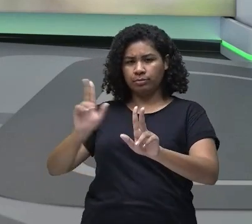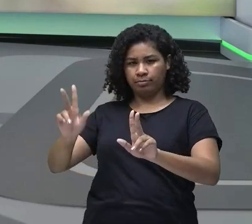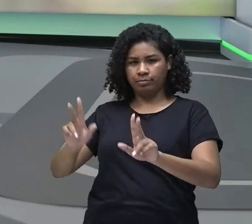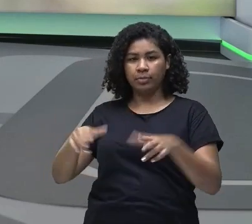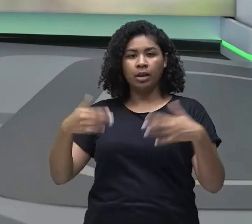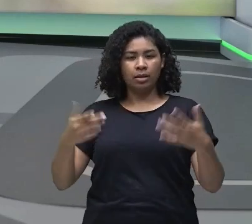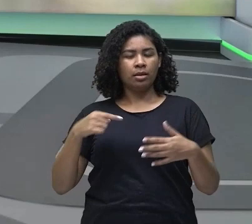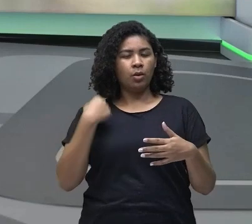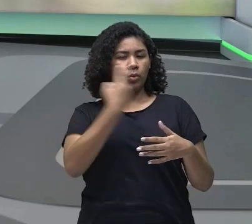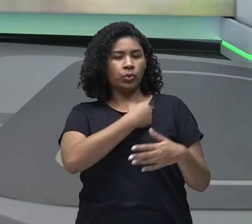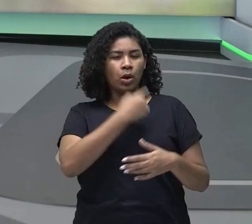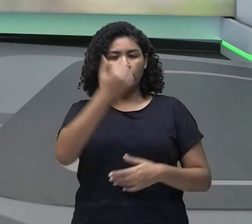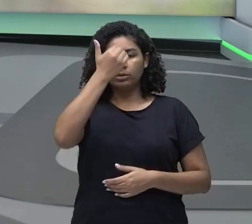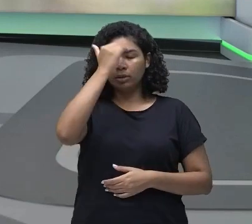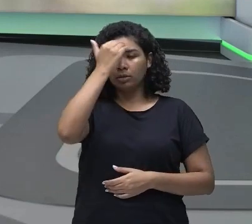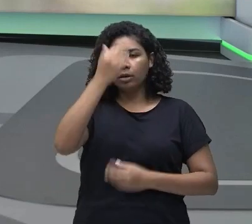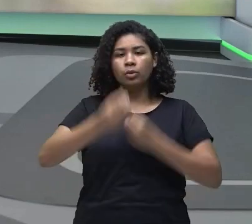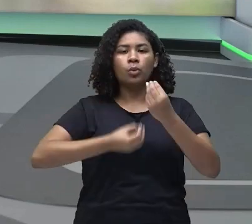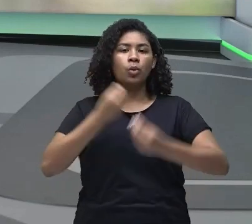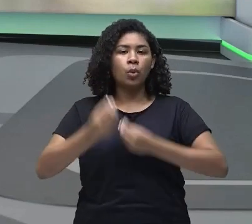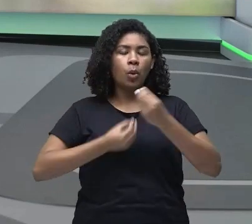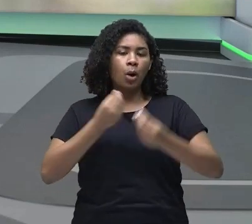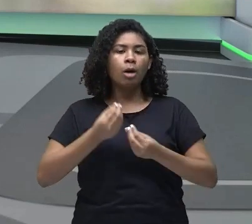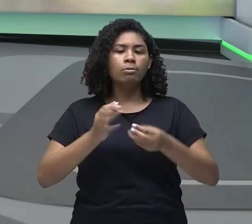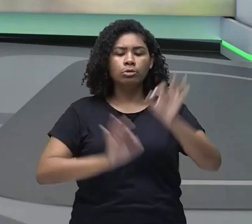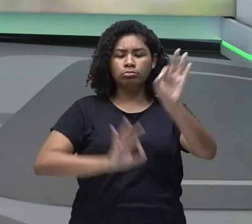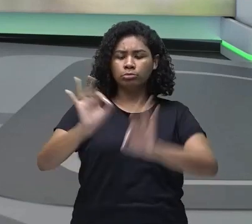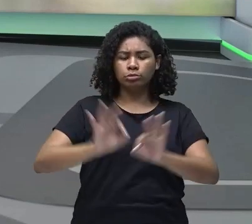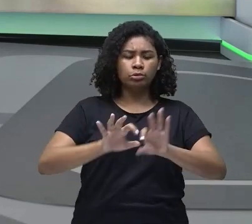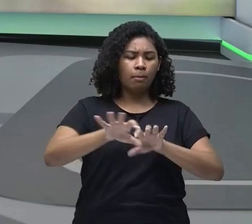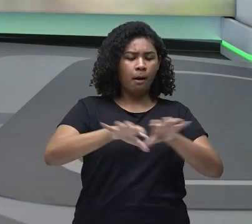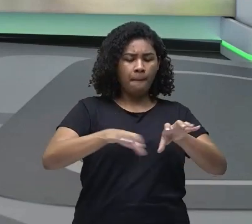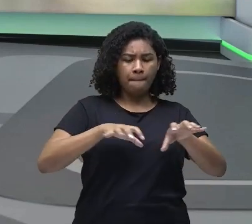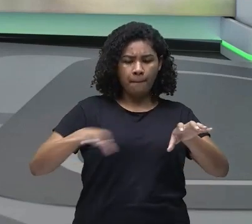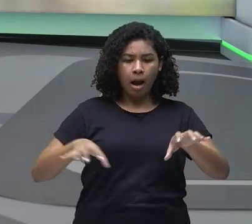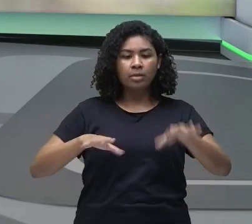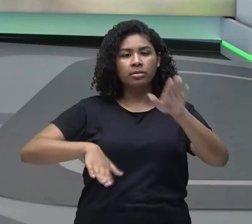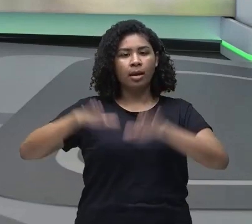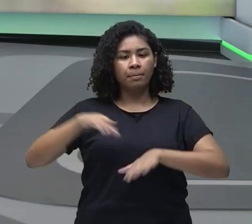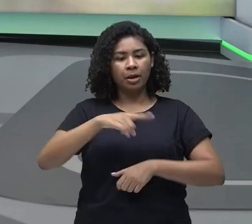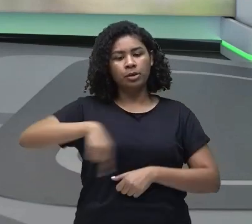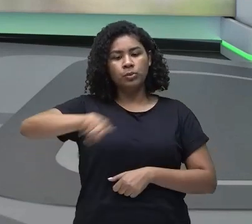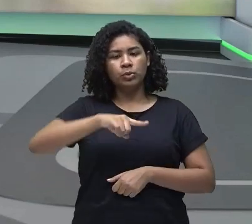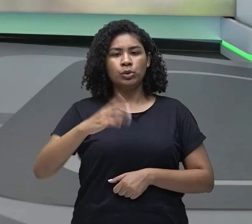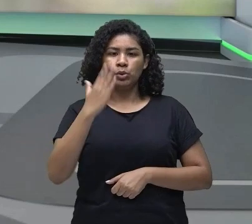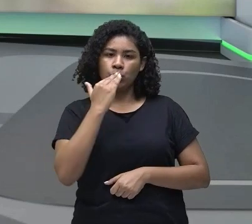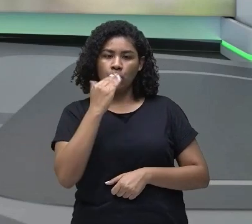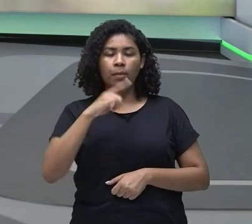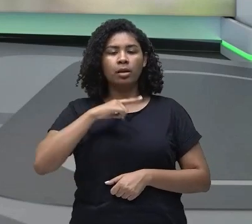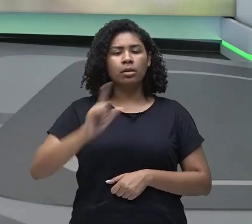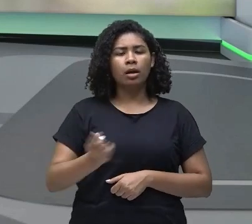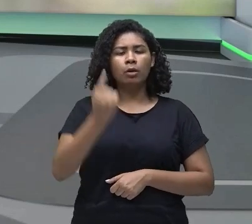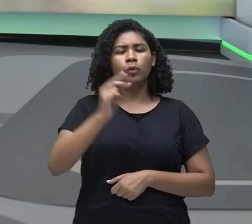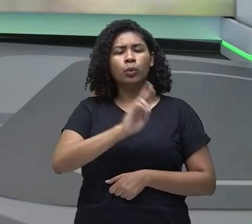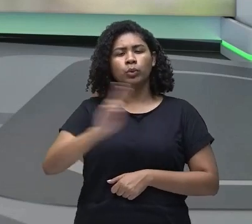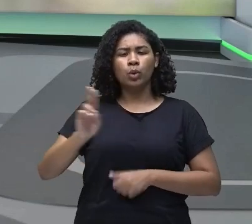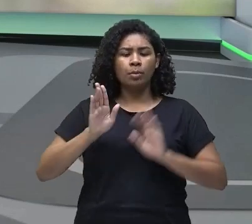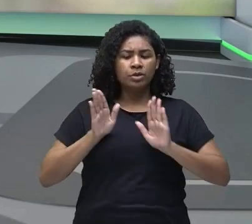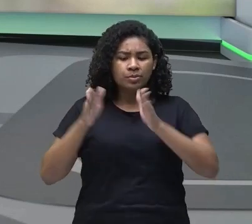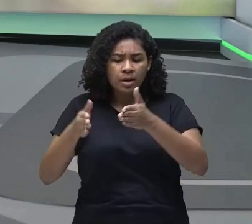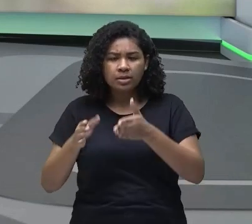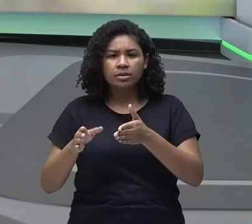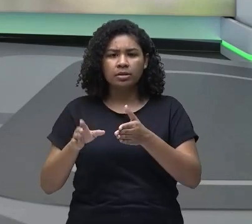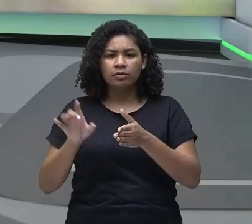conseguimos classificar os consumidores de acordo com o que ele se alimenta. E tem um nome específico para cada